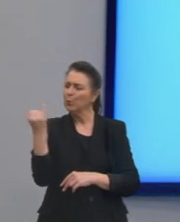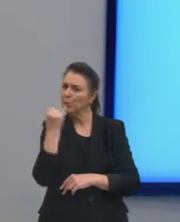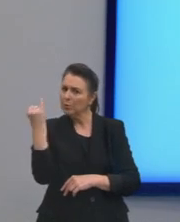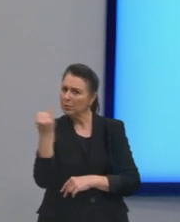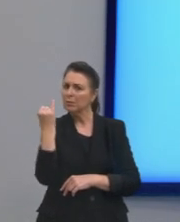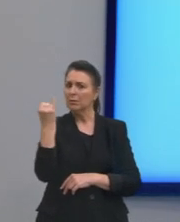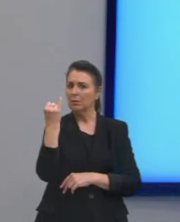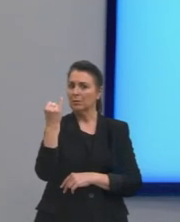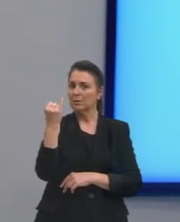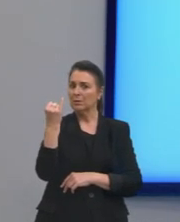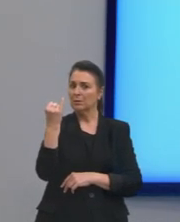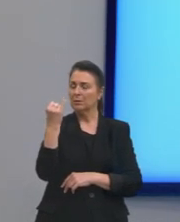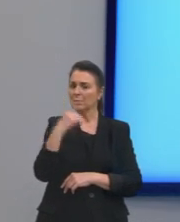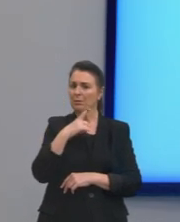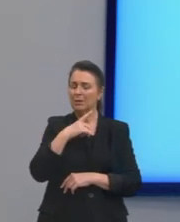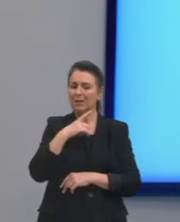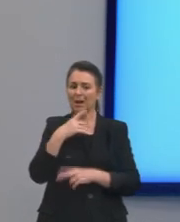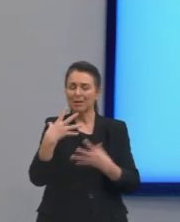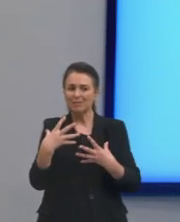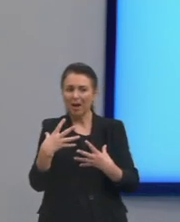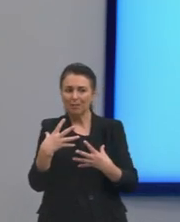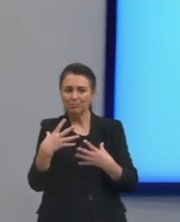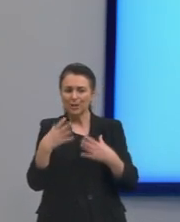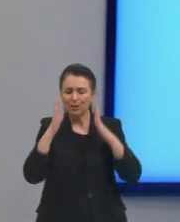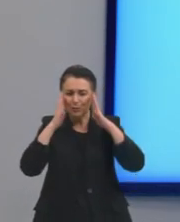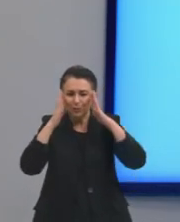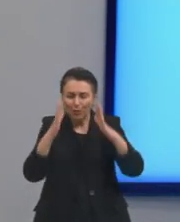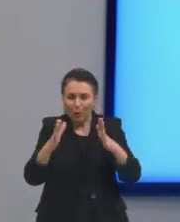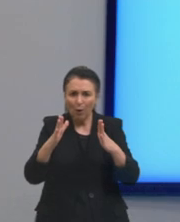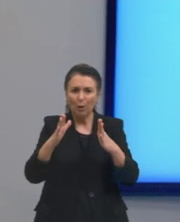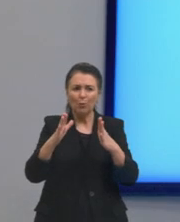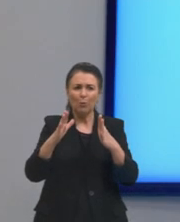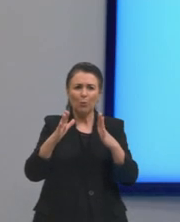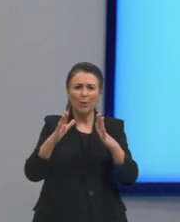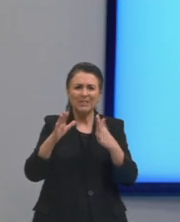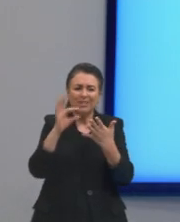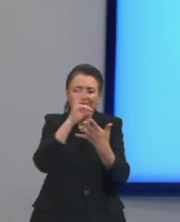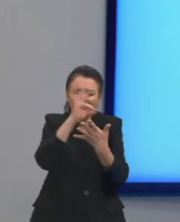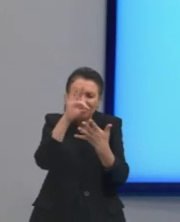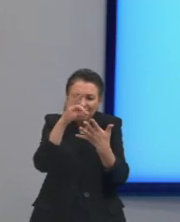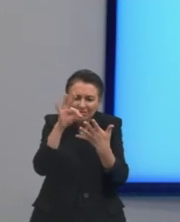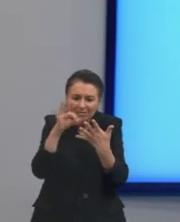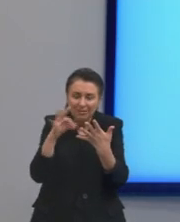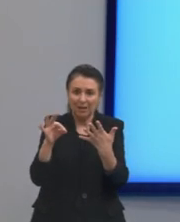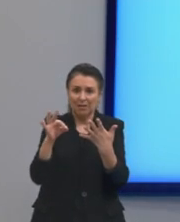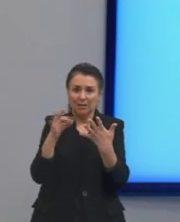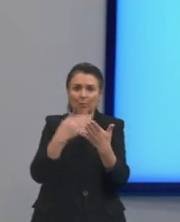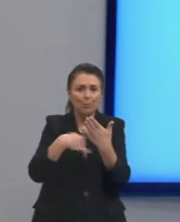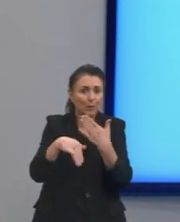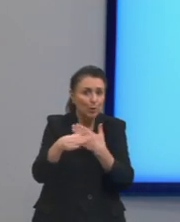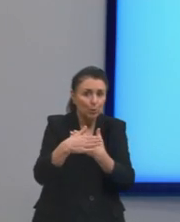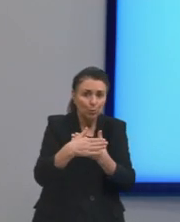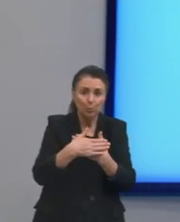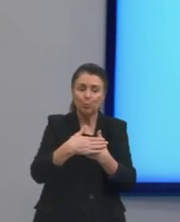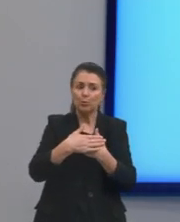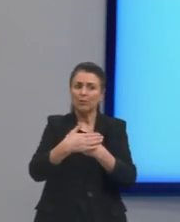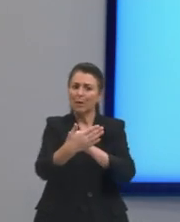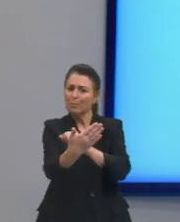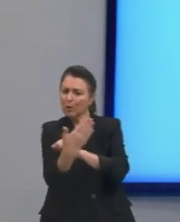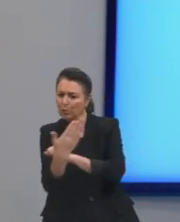tenha esse olhar mais detalhado para tudo o que pode contribuir dentro da minha argumentação